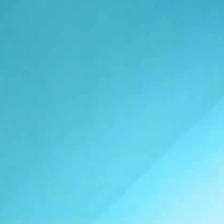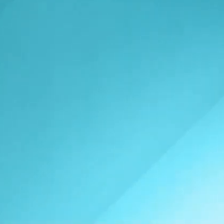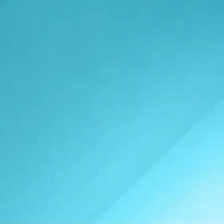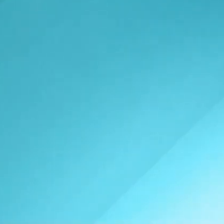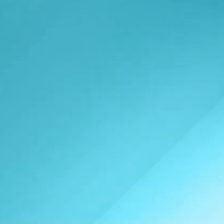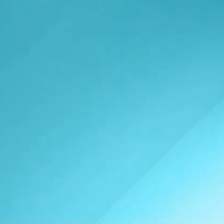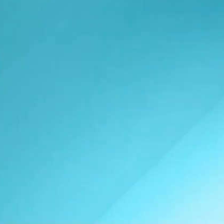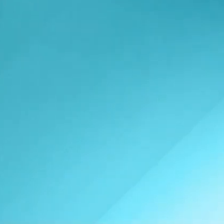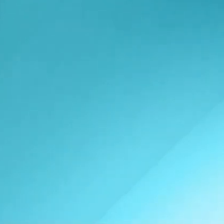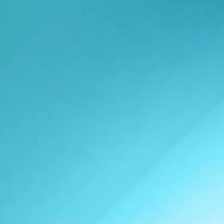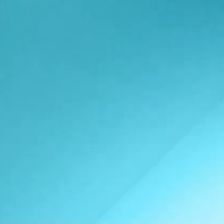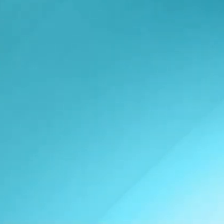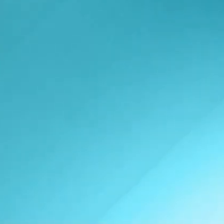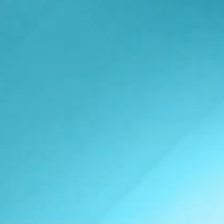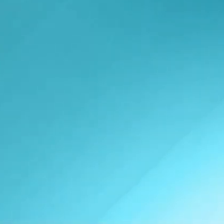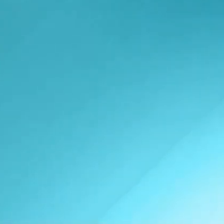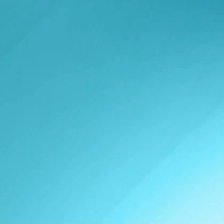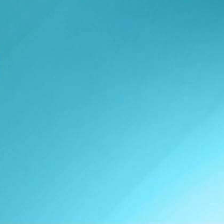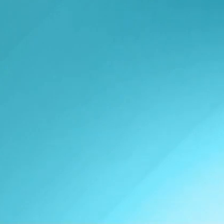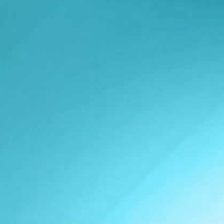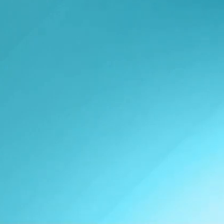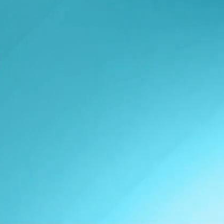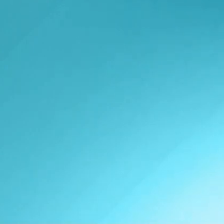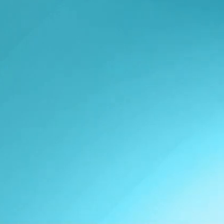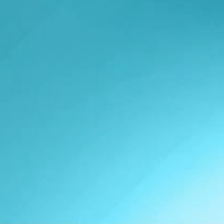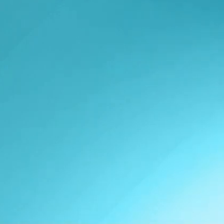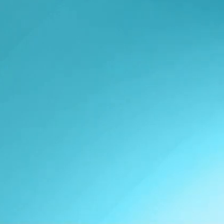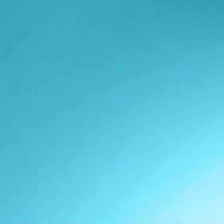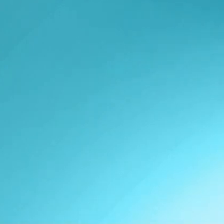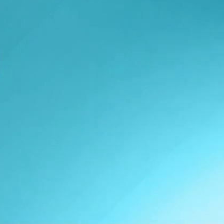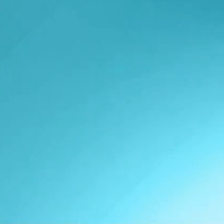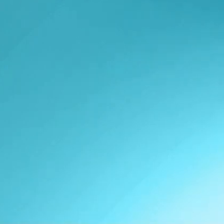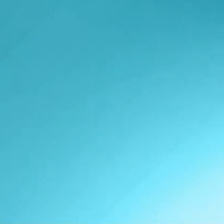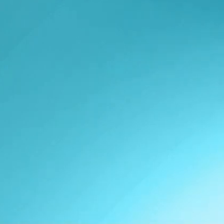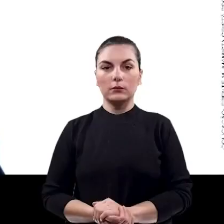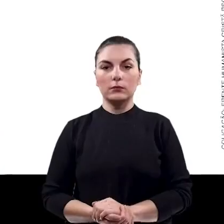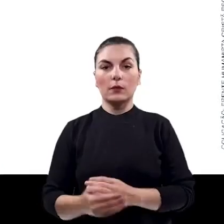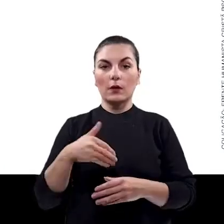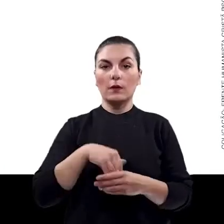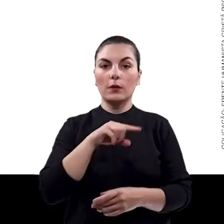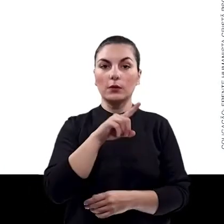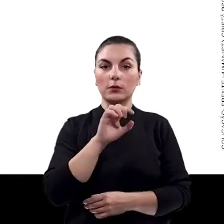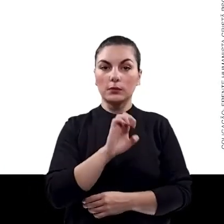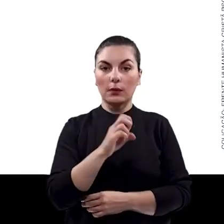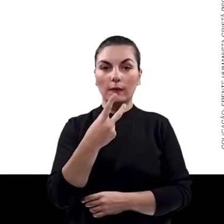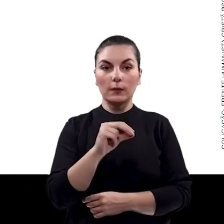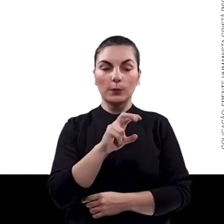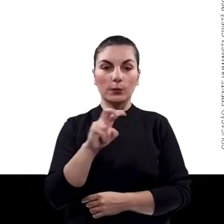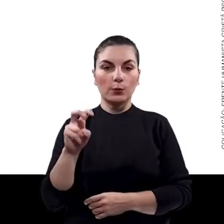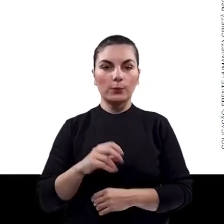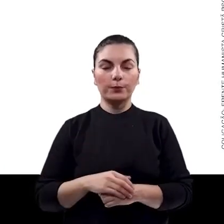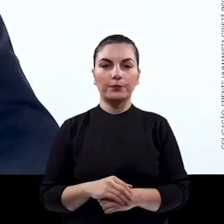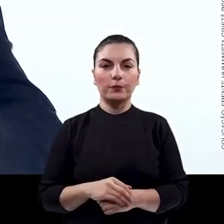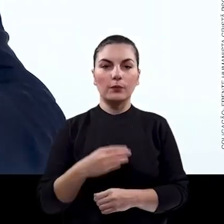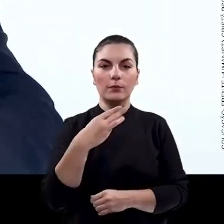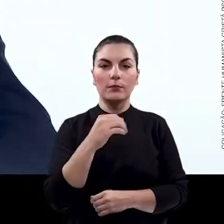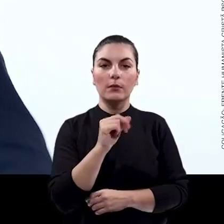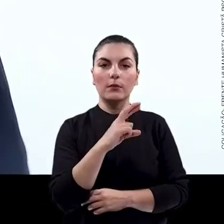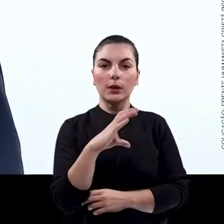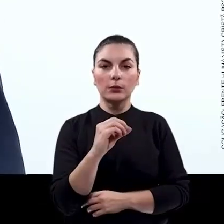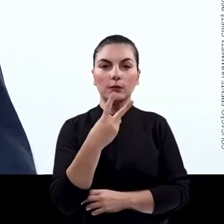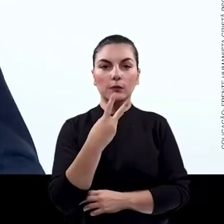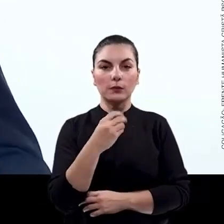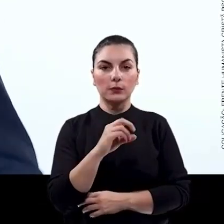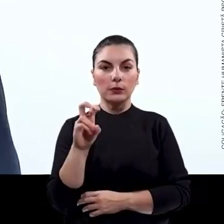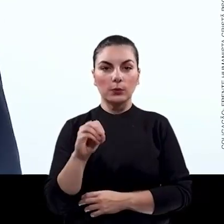Música. Vote Zé Roberto, 2055. Vote